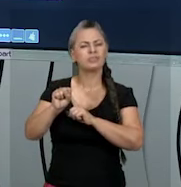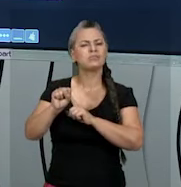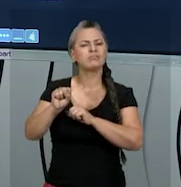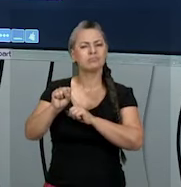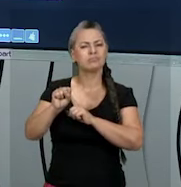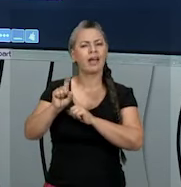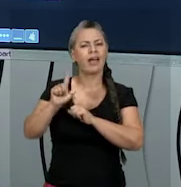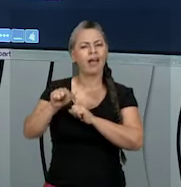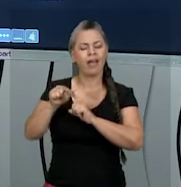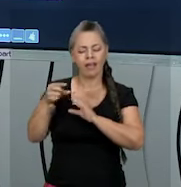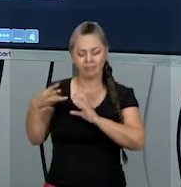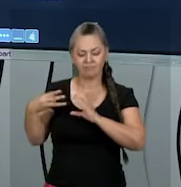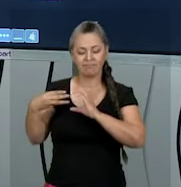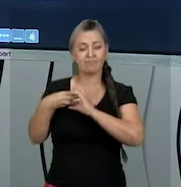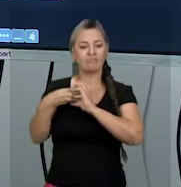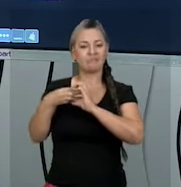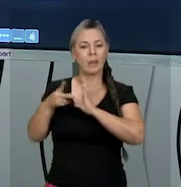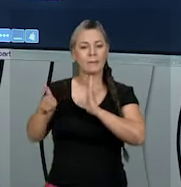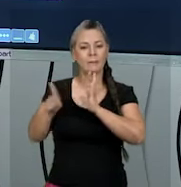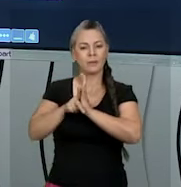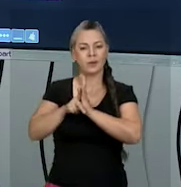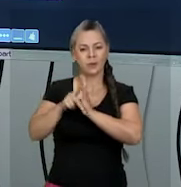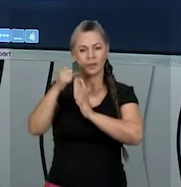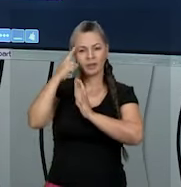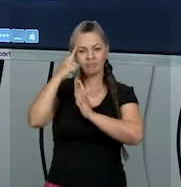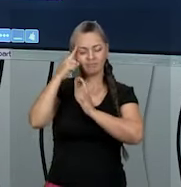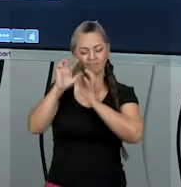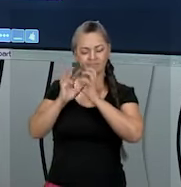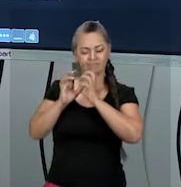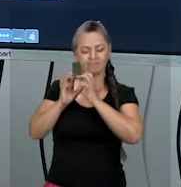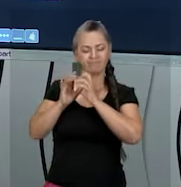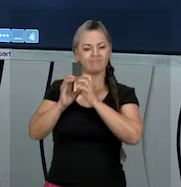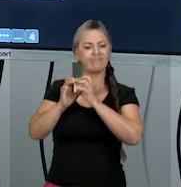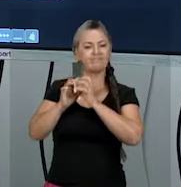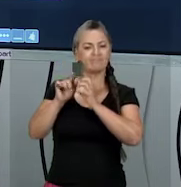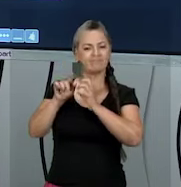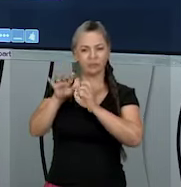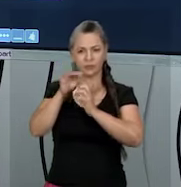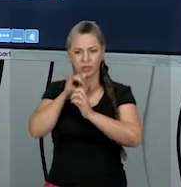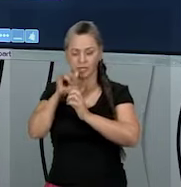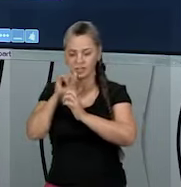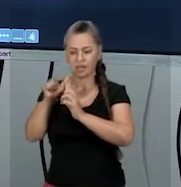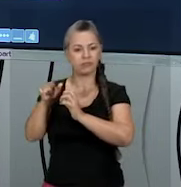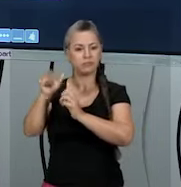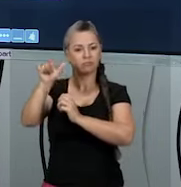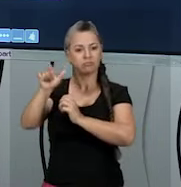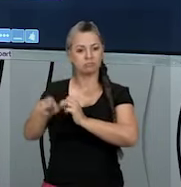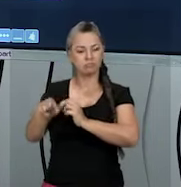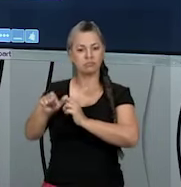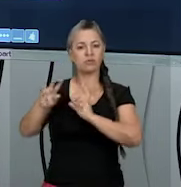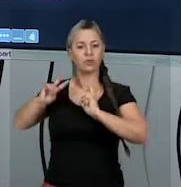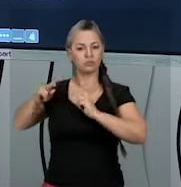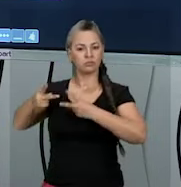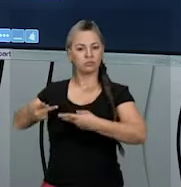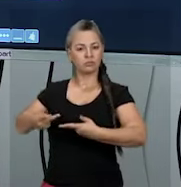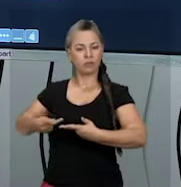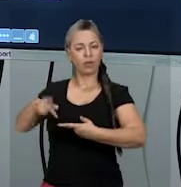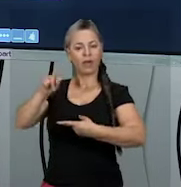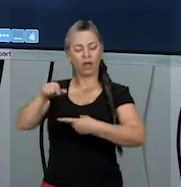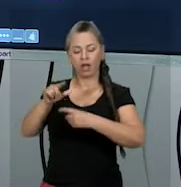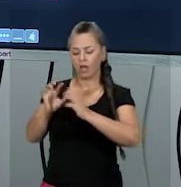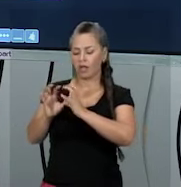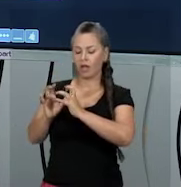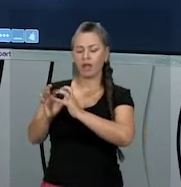são as células do sistema nervoso, nos seres humanos, a gente observa grande quantidade, e essa grande quantidade